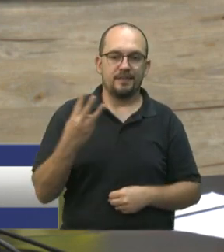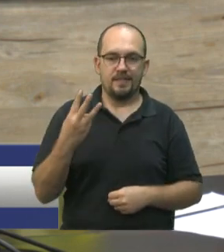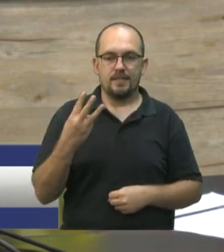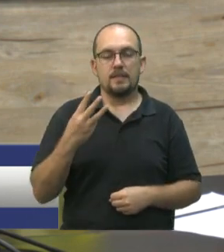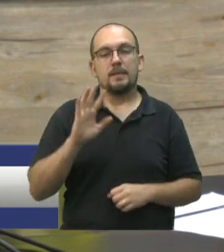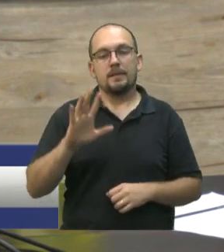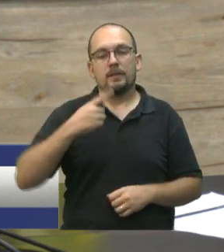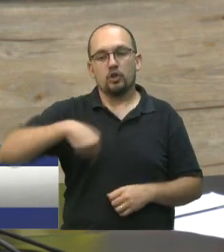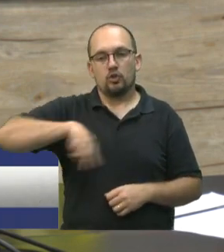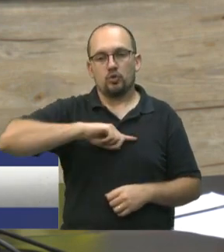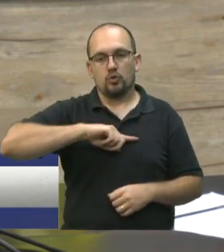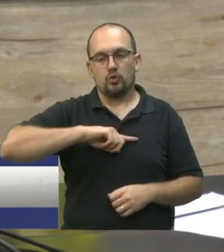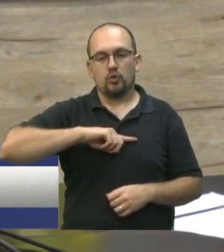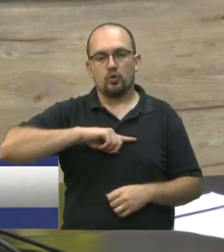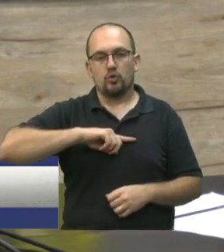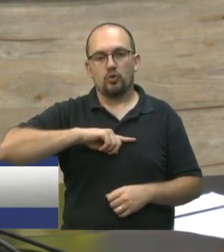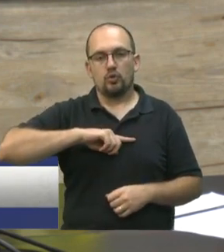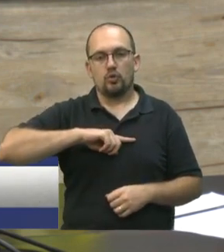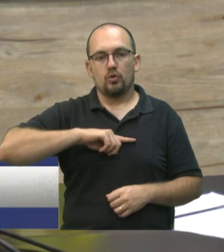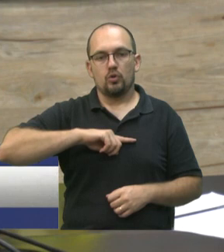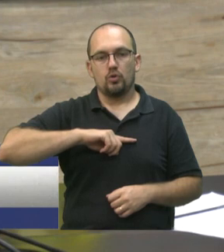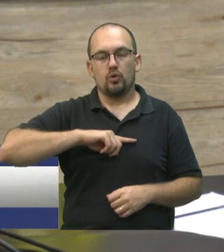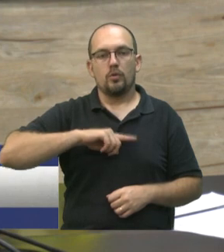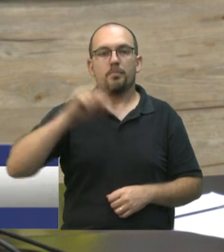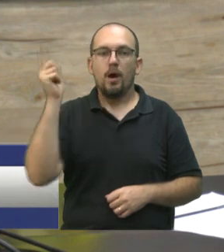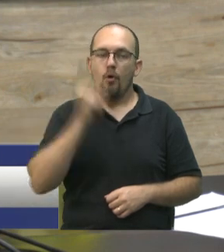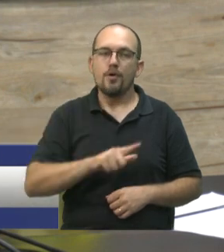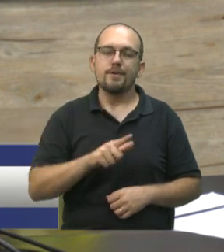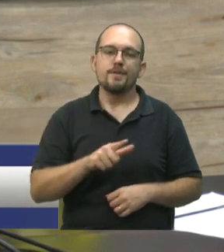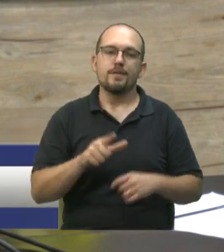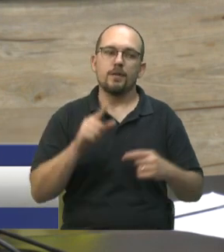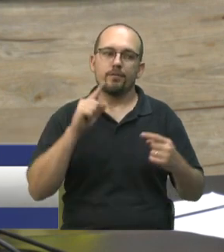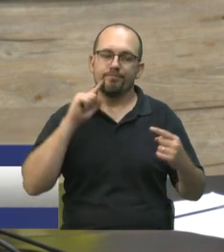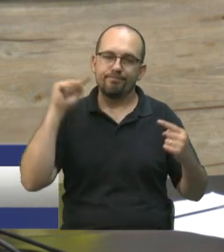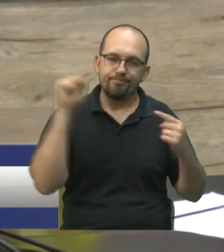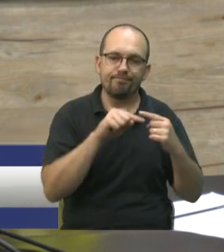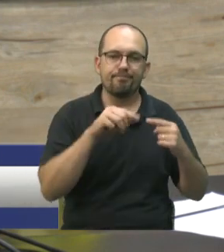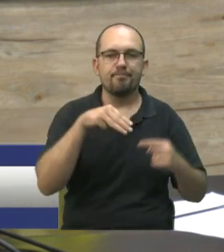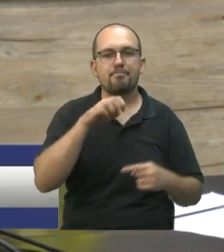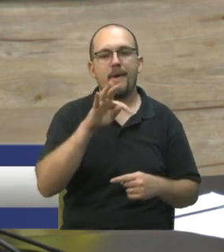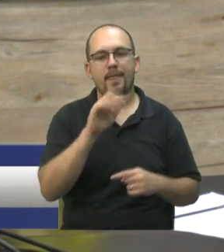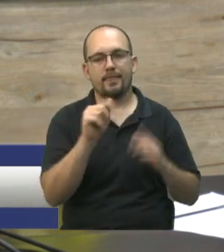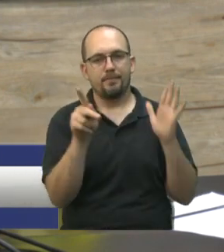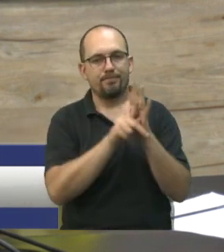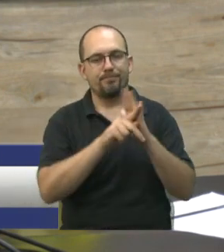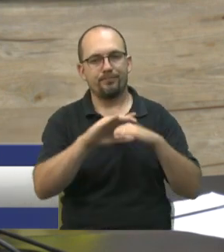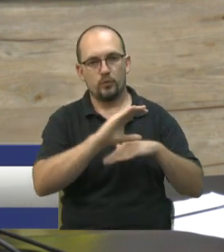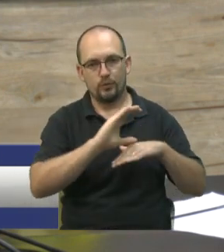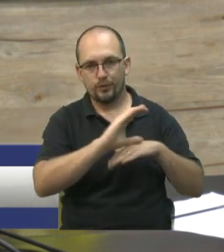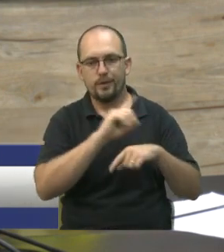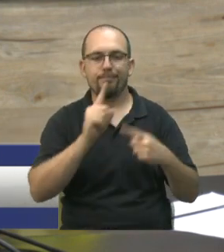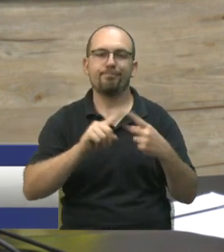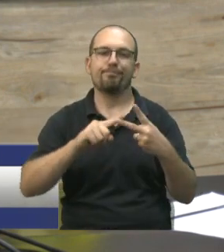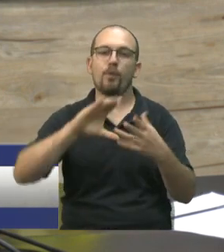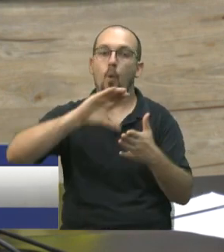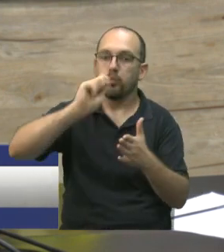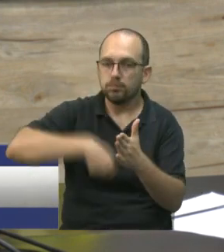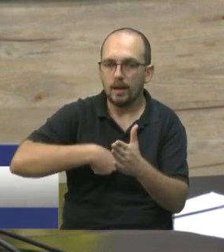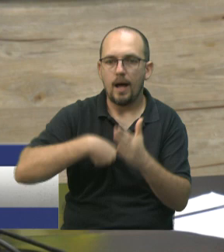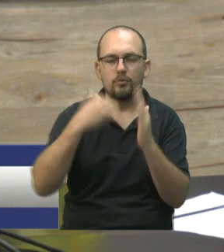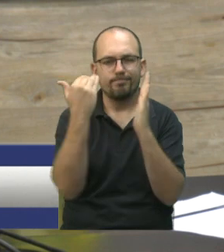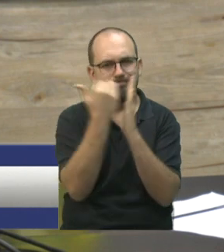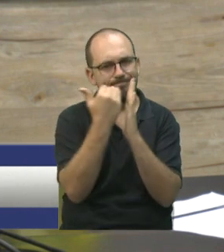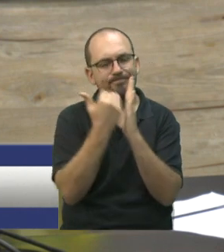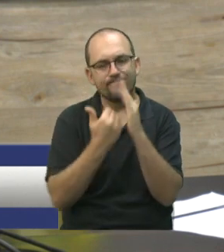nós, para dar o cumprimento às metas constitucionais, aos contratos e